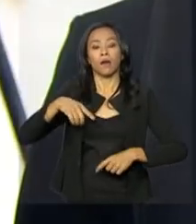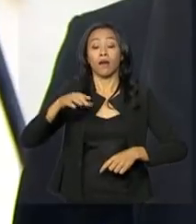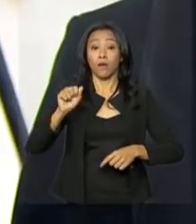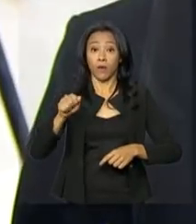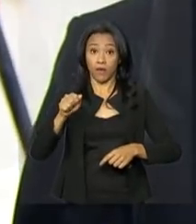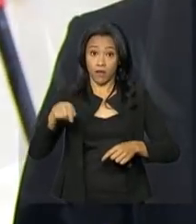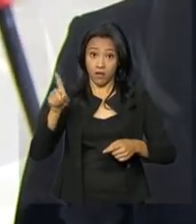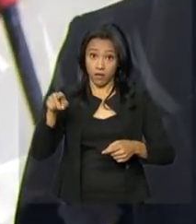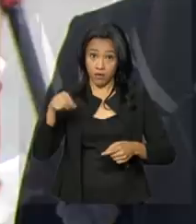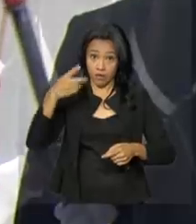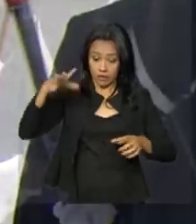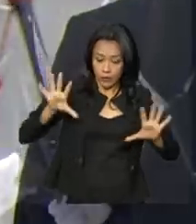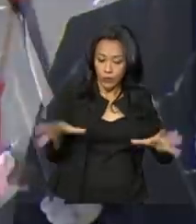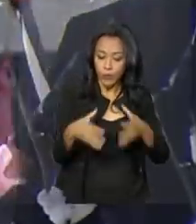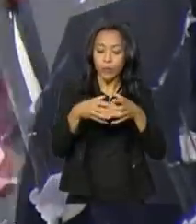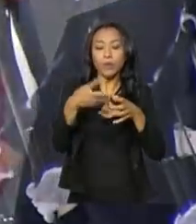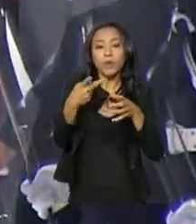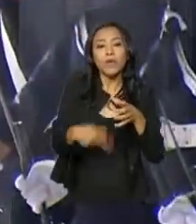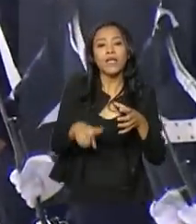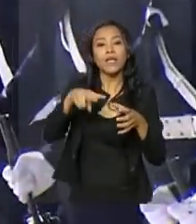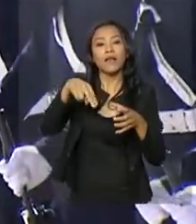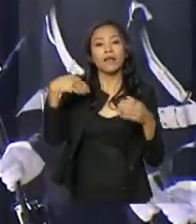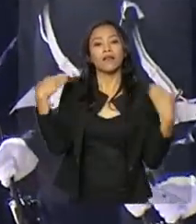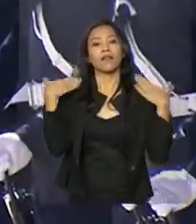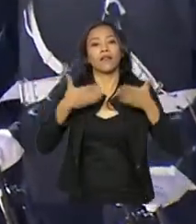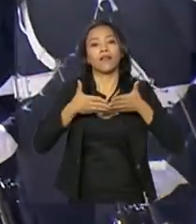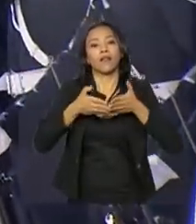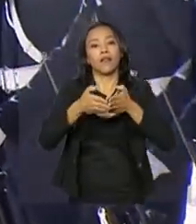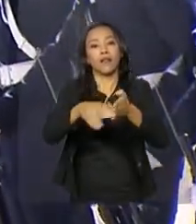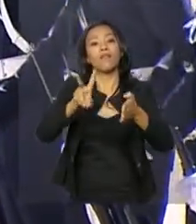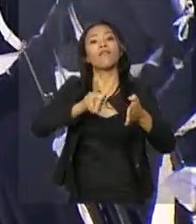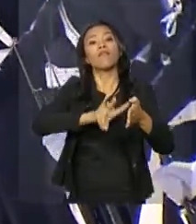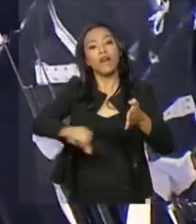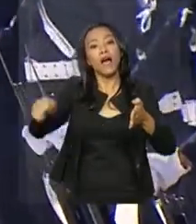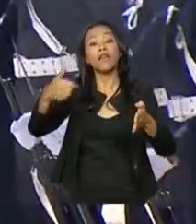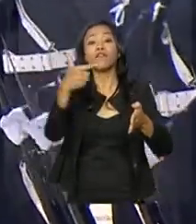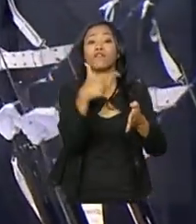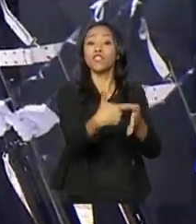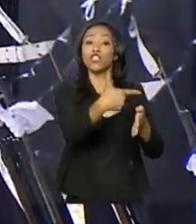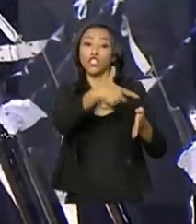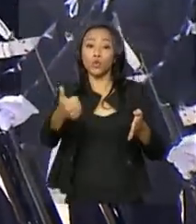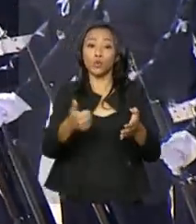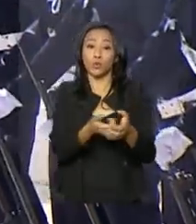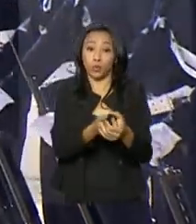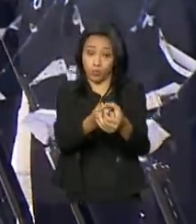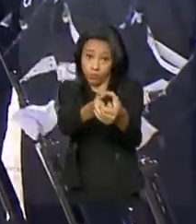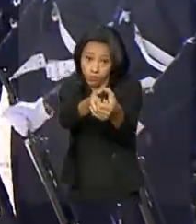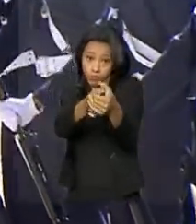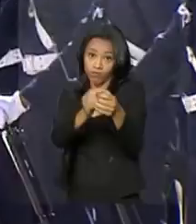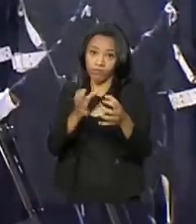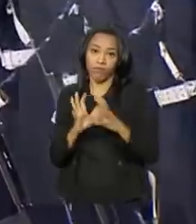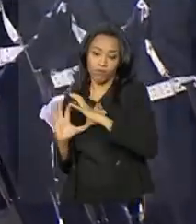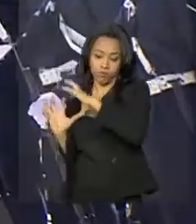de Fuzileiros Navais de Brasília efetuará a salva de 21 tiros.